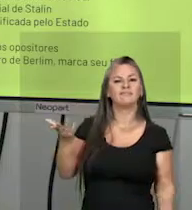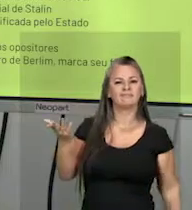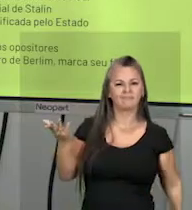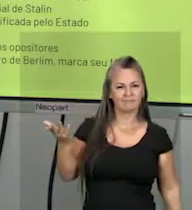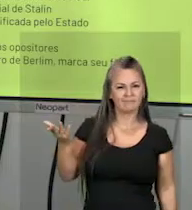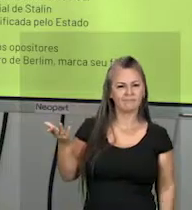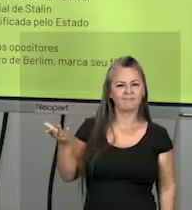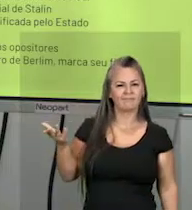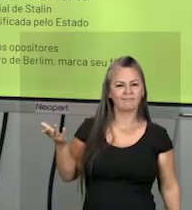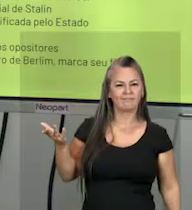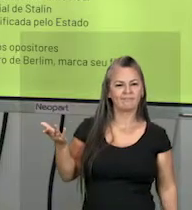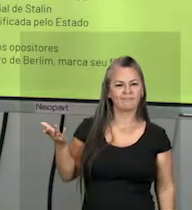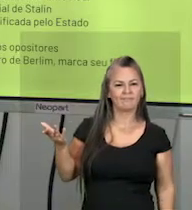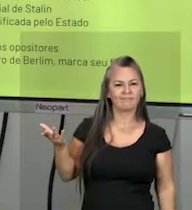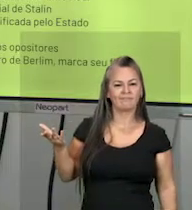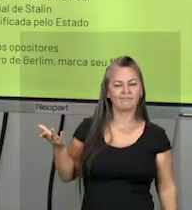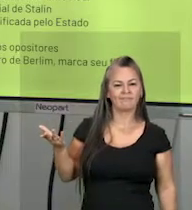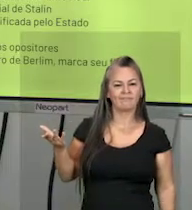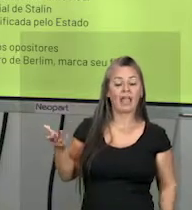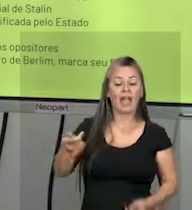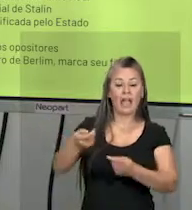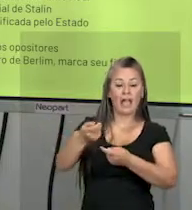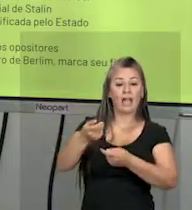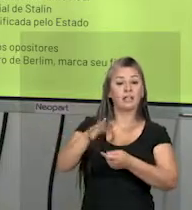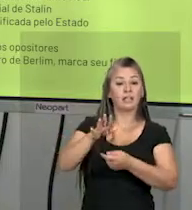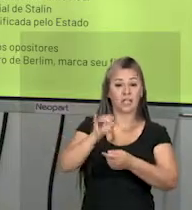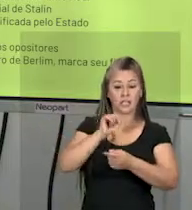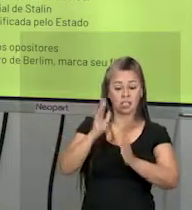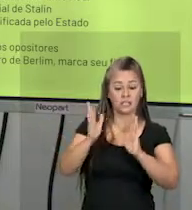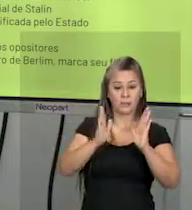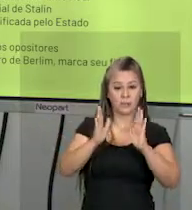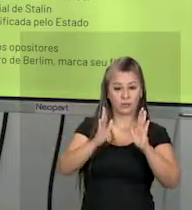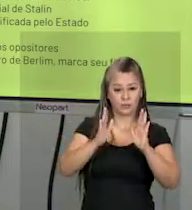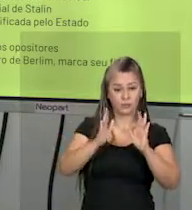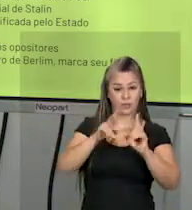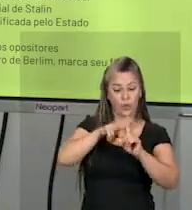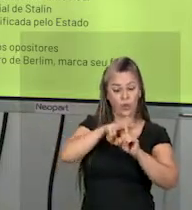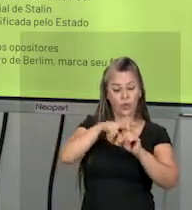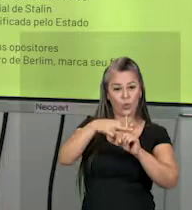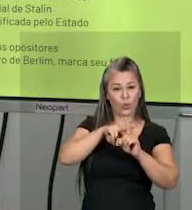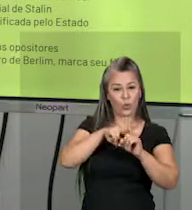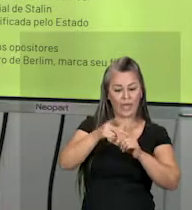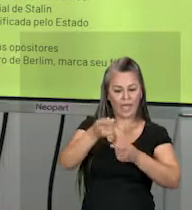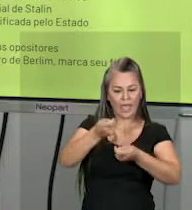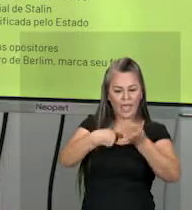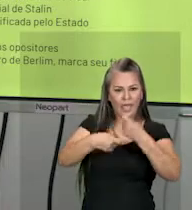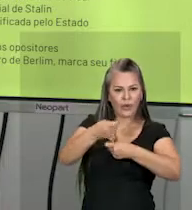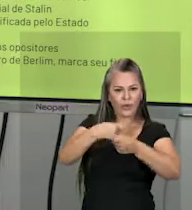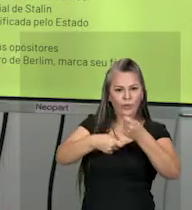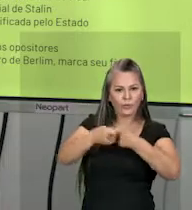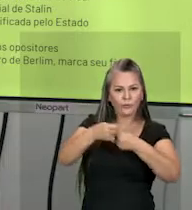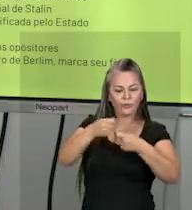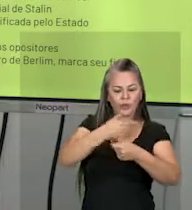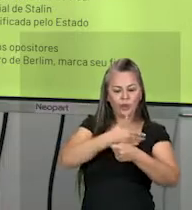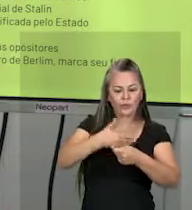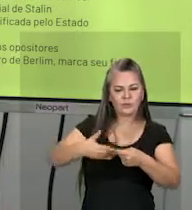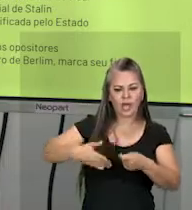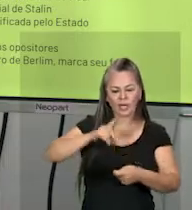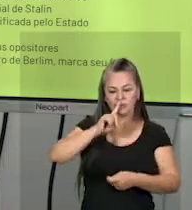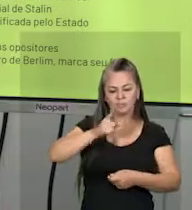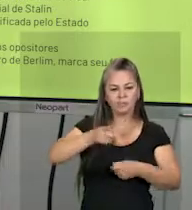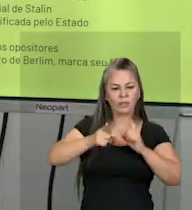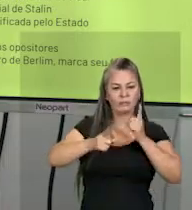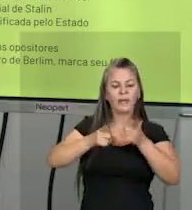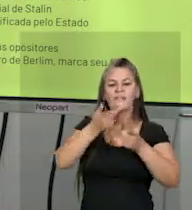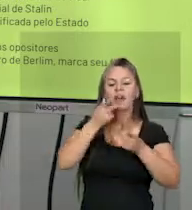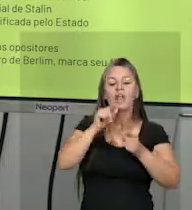né? A economia ela é completamente, mais uma vez, controlada pelo Estado, né? O Estado que define o que vai ser